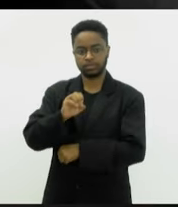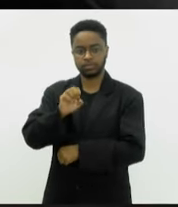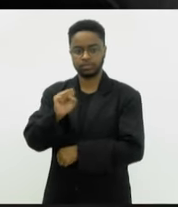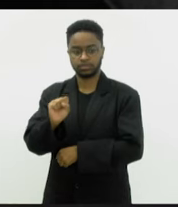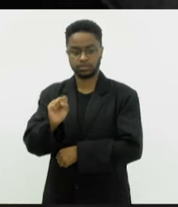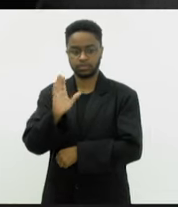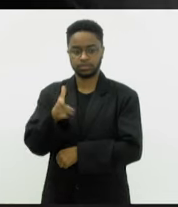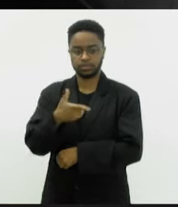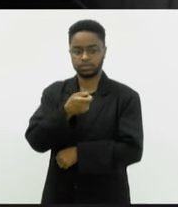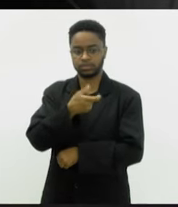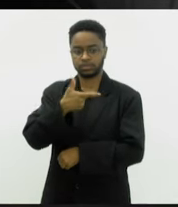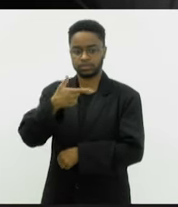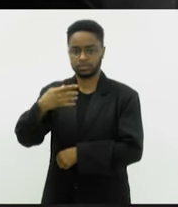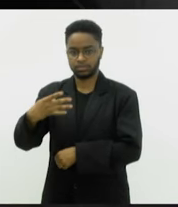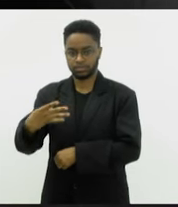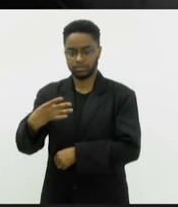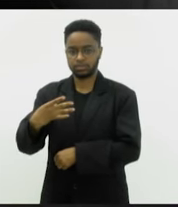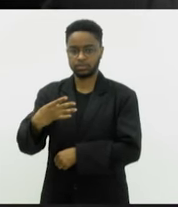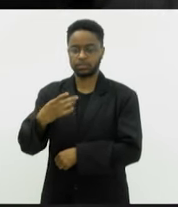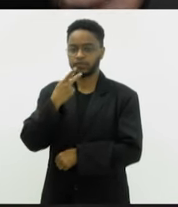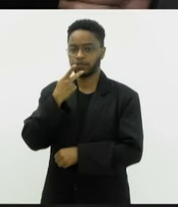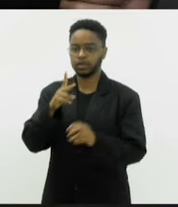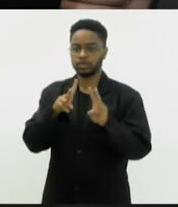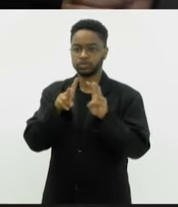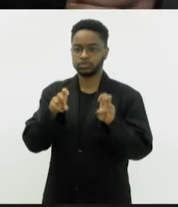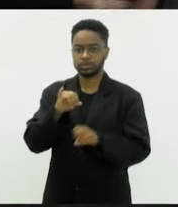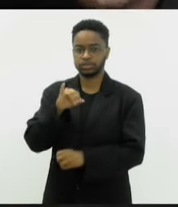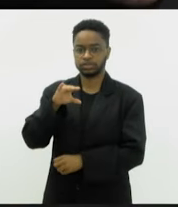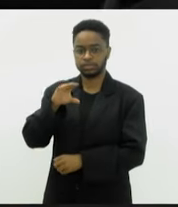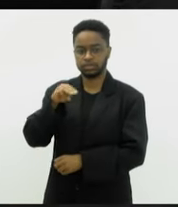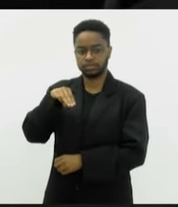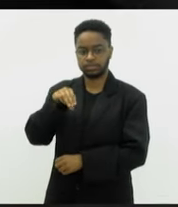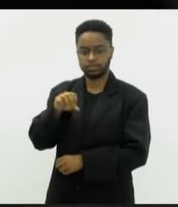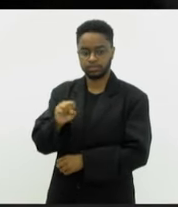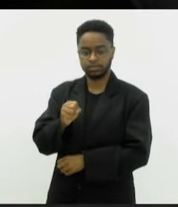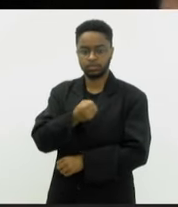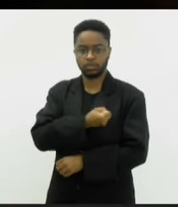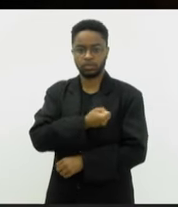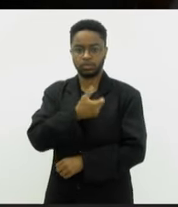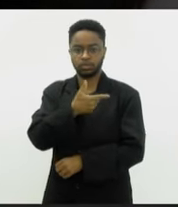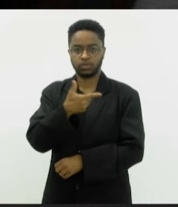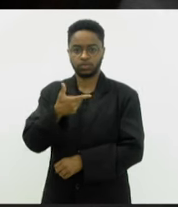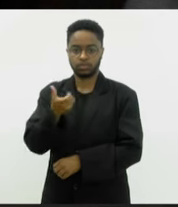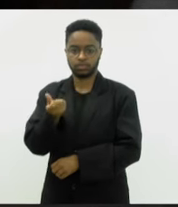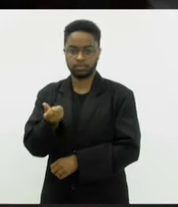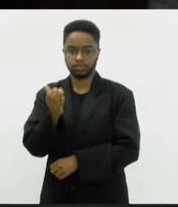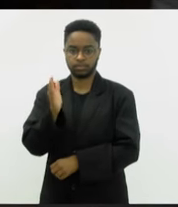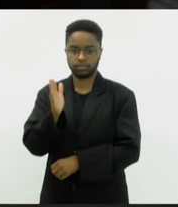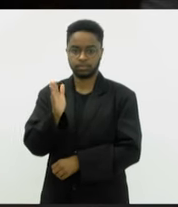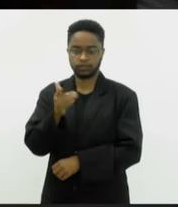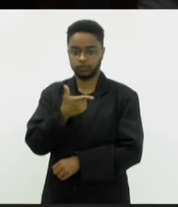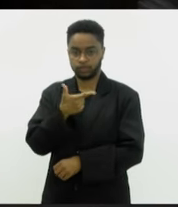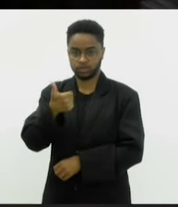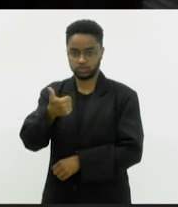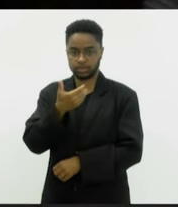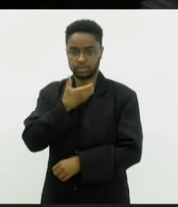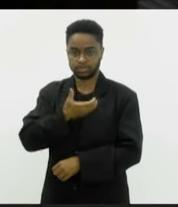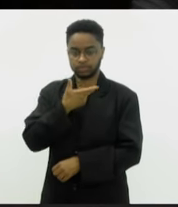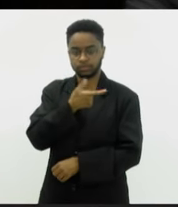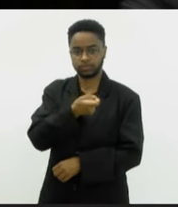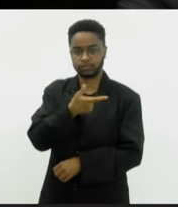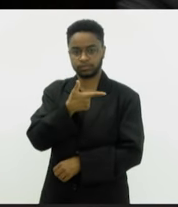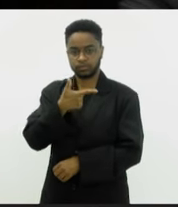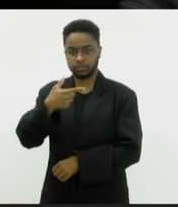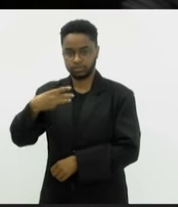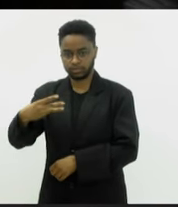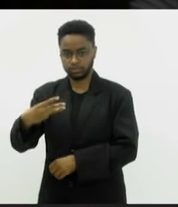de 24, que internaliza os convênios ICMS número 226, de 21 de dezembro de 23, que